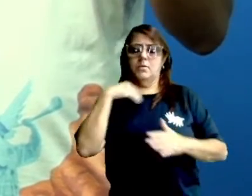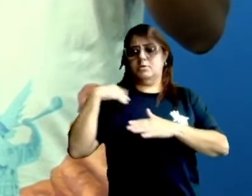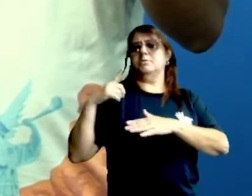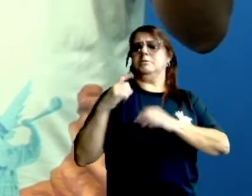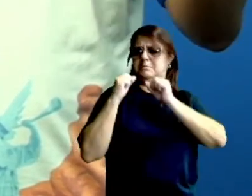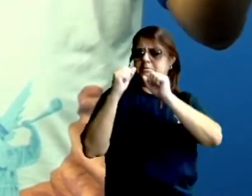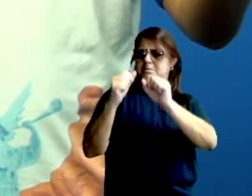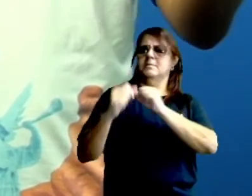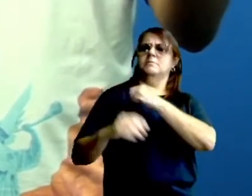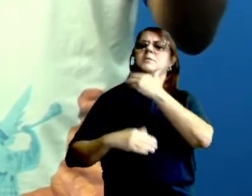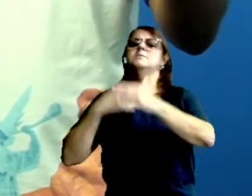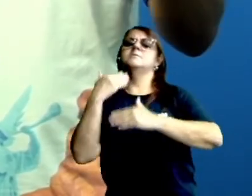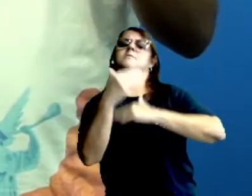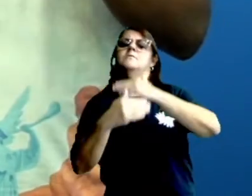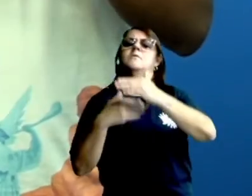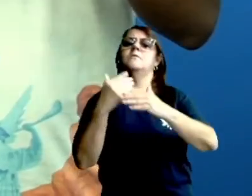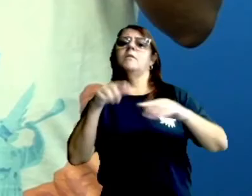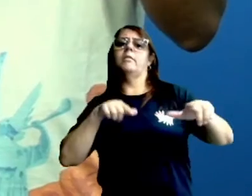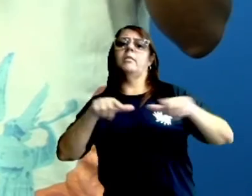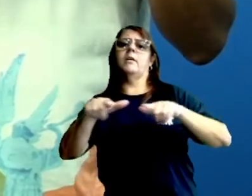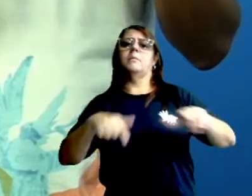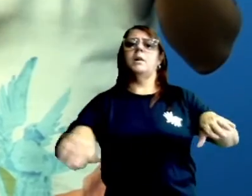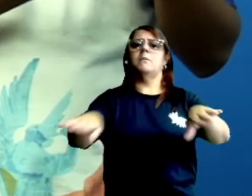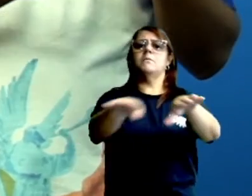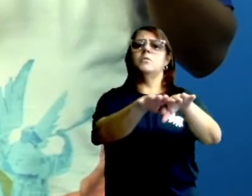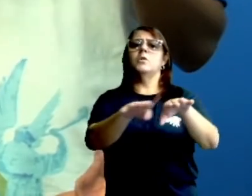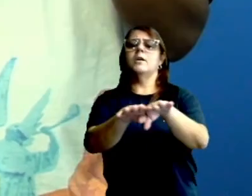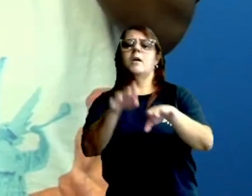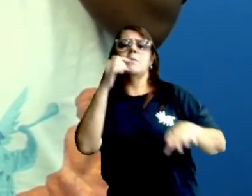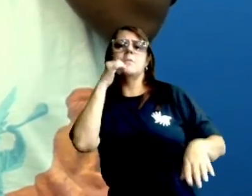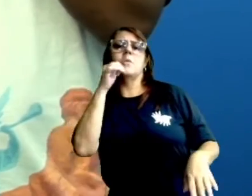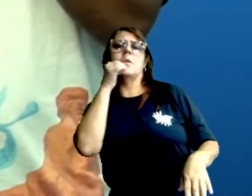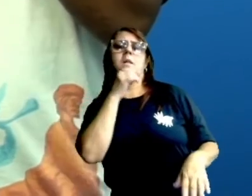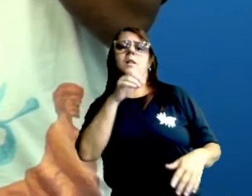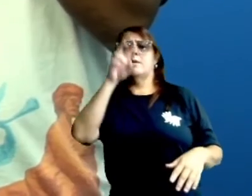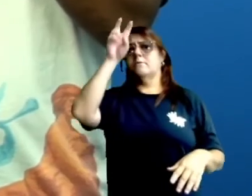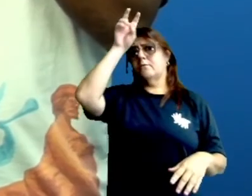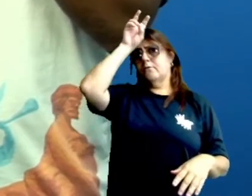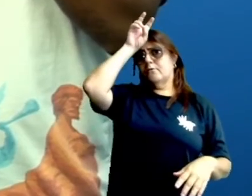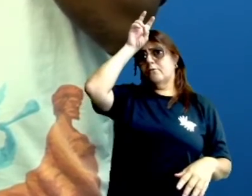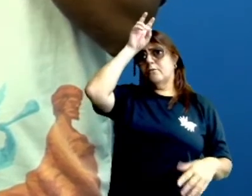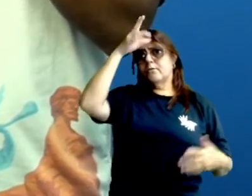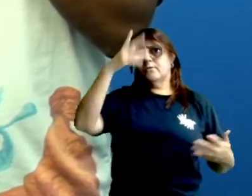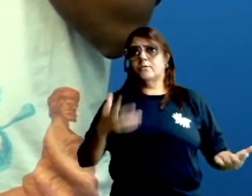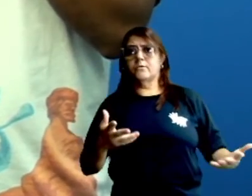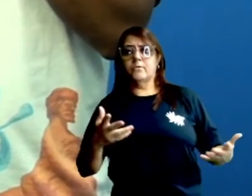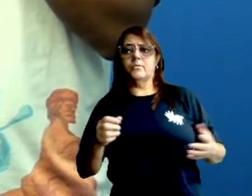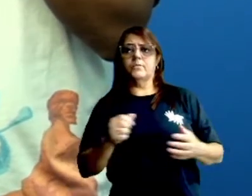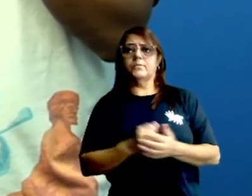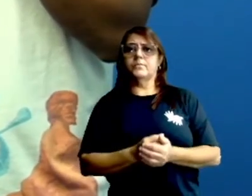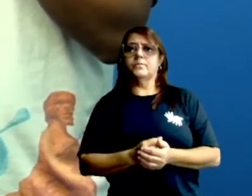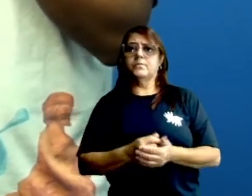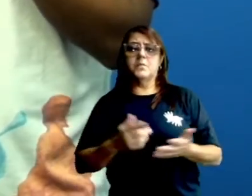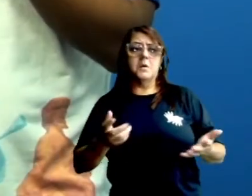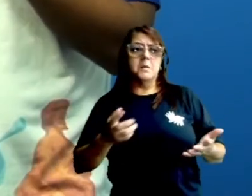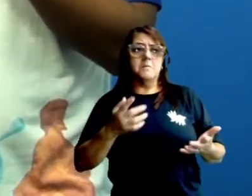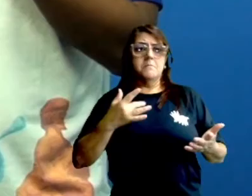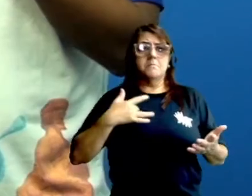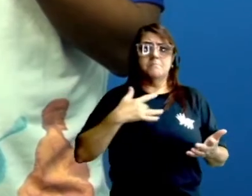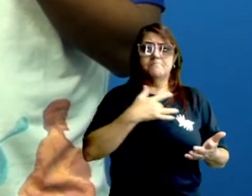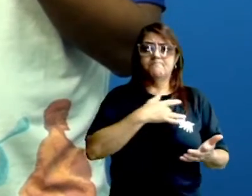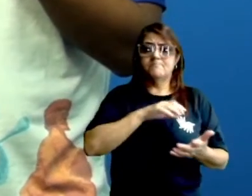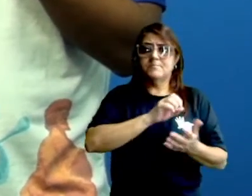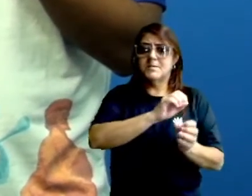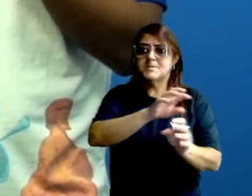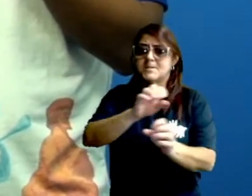poderiam desenvolver a as mesmas atividades então existiram para o as mulheres existiram e existirão ministro da sau ministros da